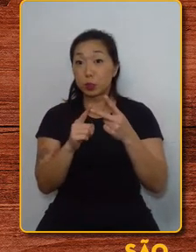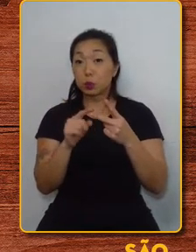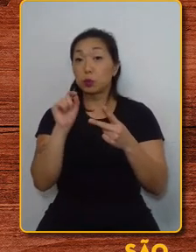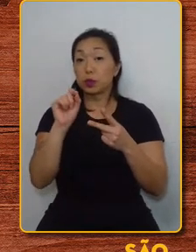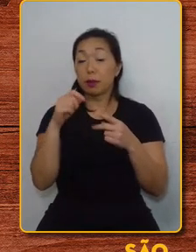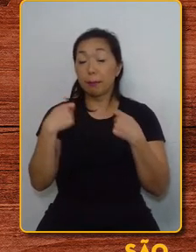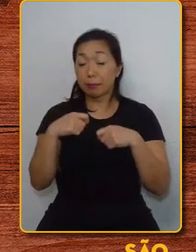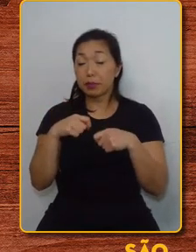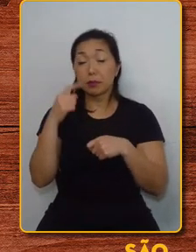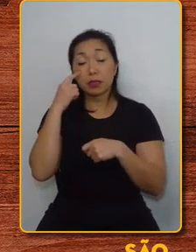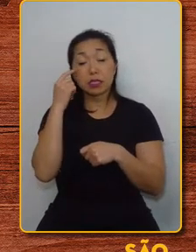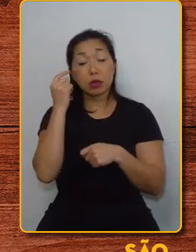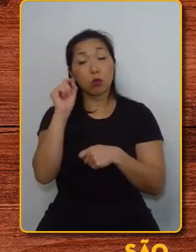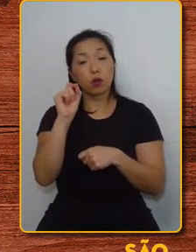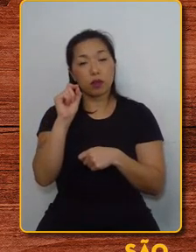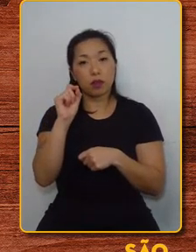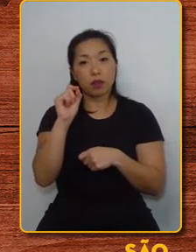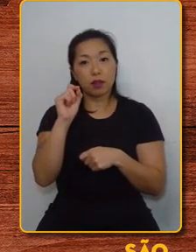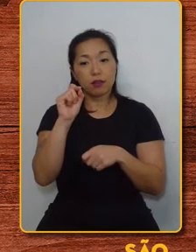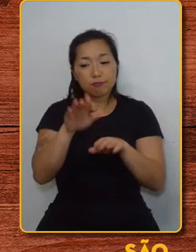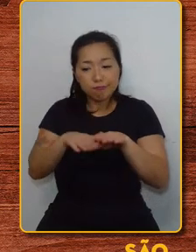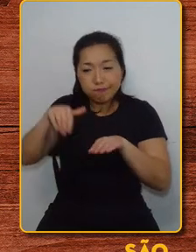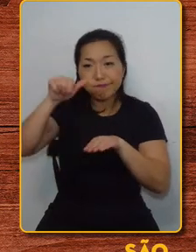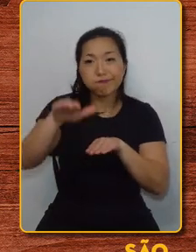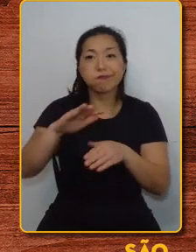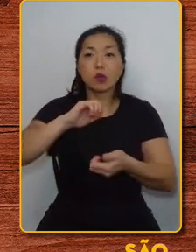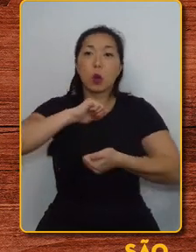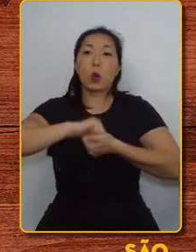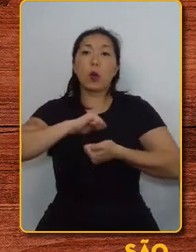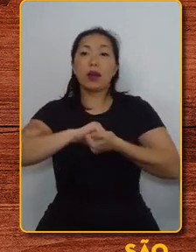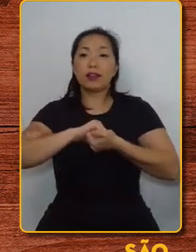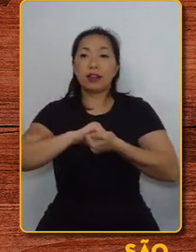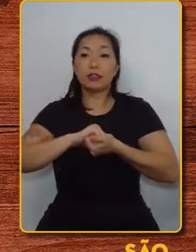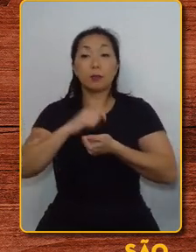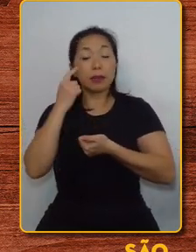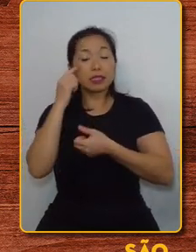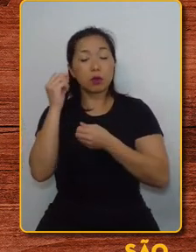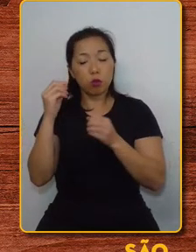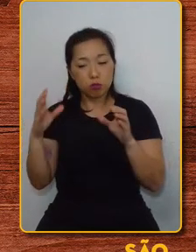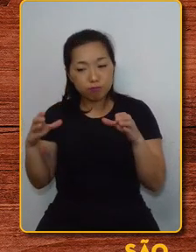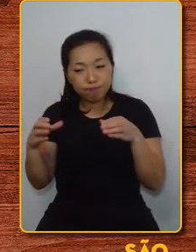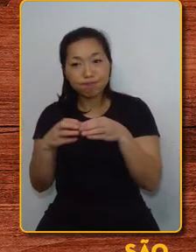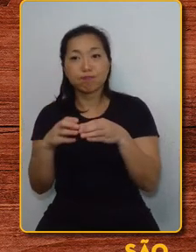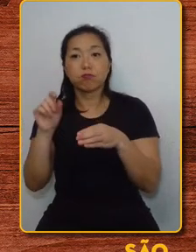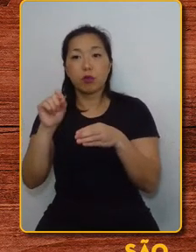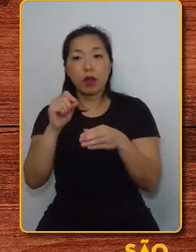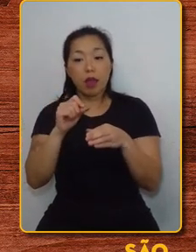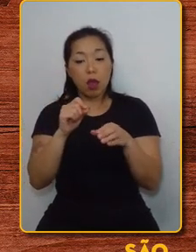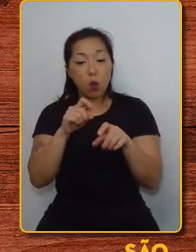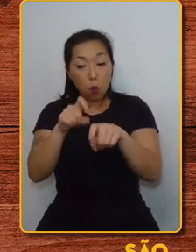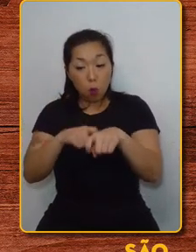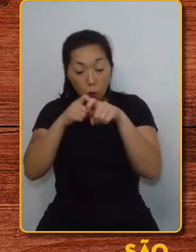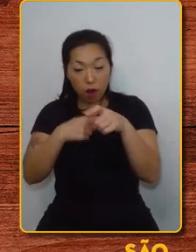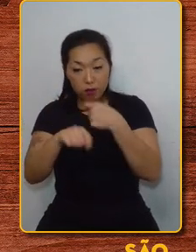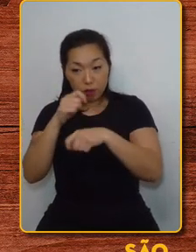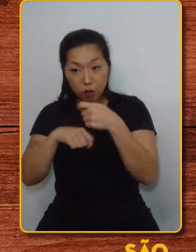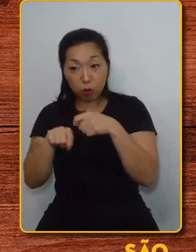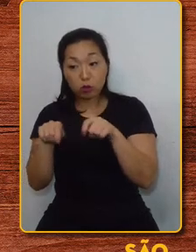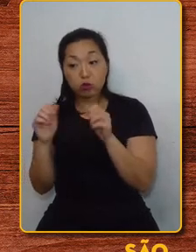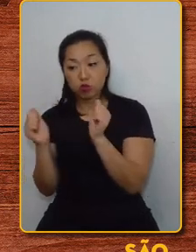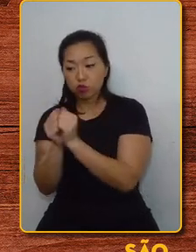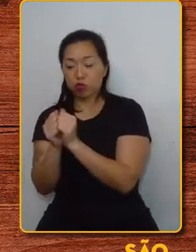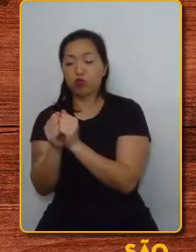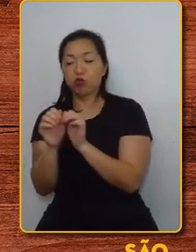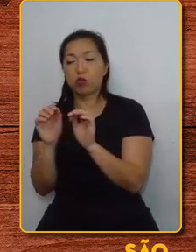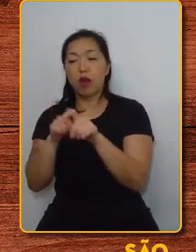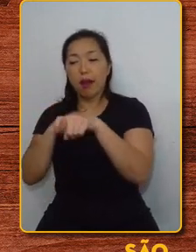que eu tenho chamado da agroindústria brasileira com a agricultura familiar. Juntar e fazer três pequenos ajustes,